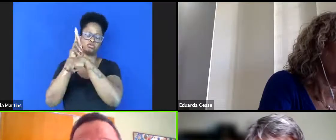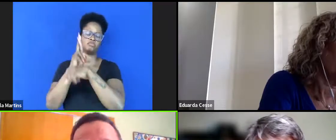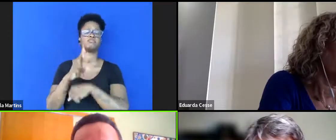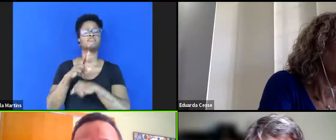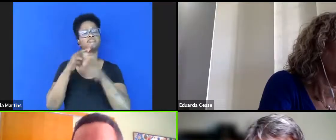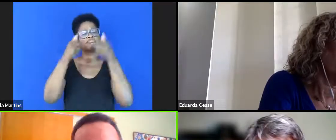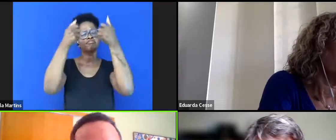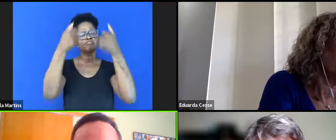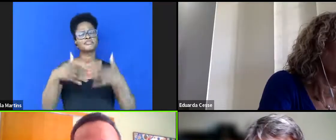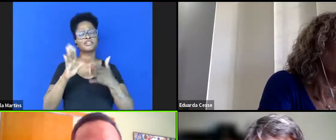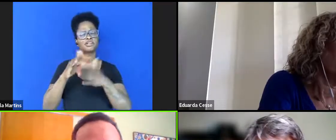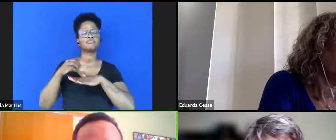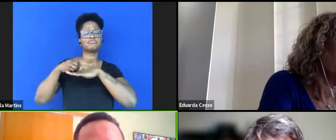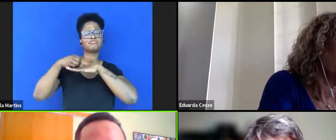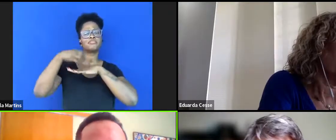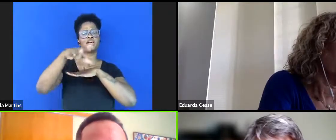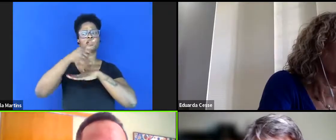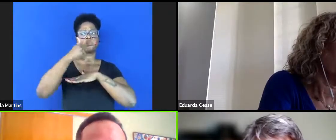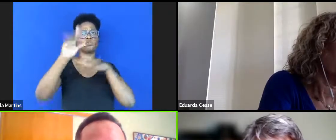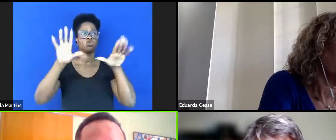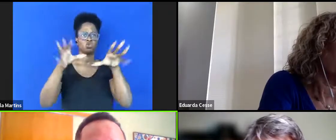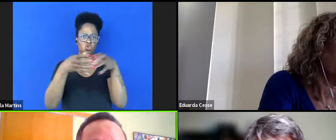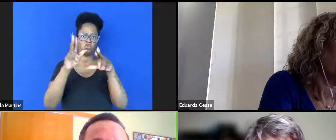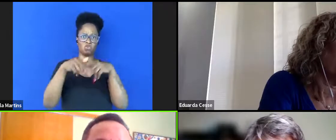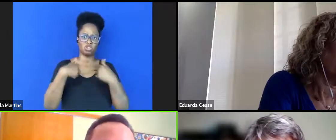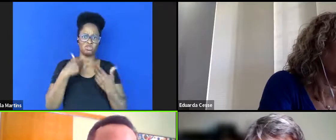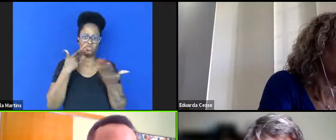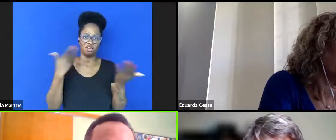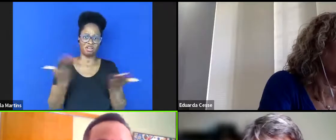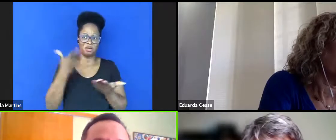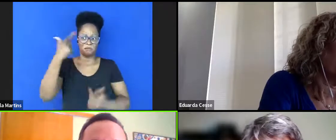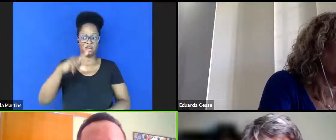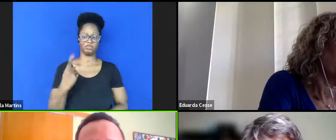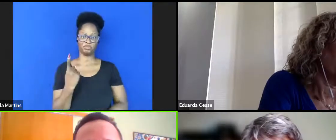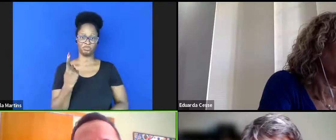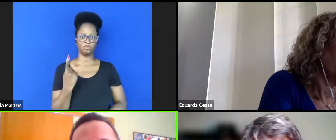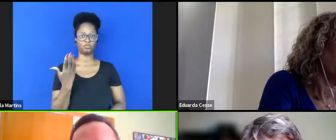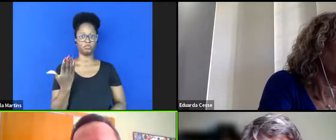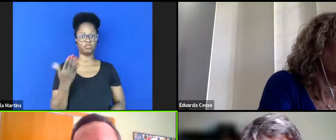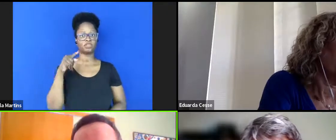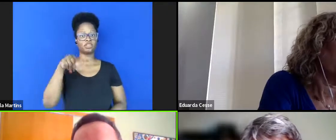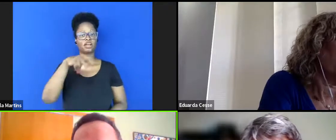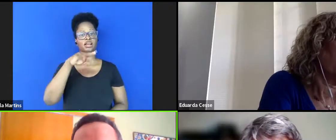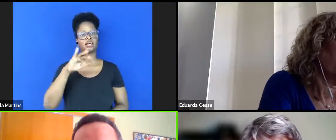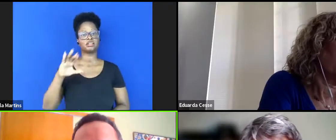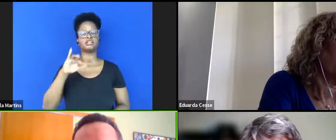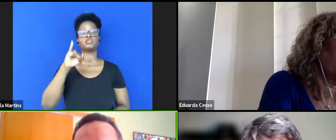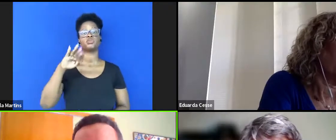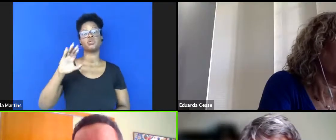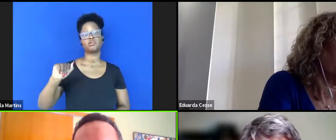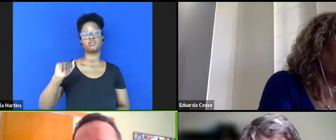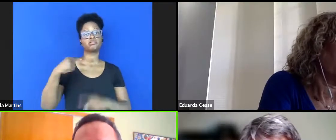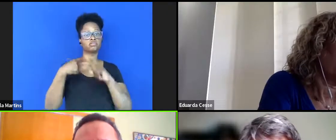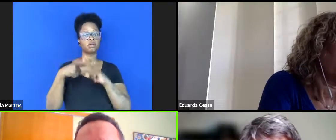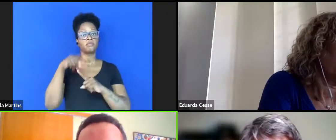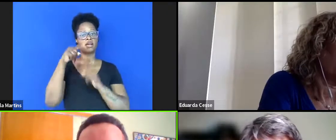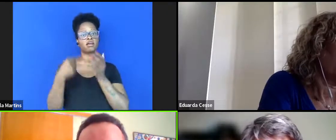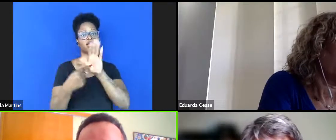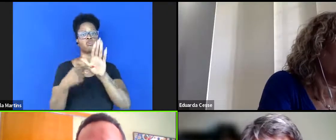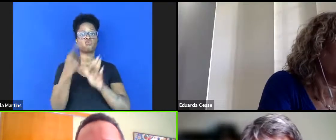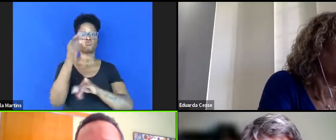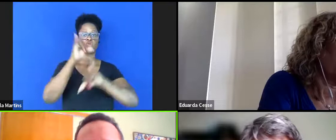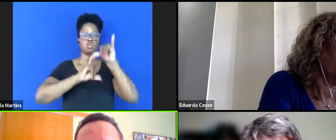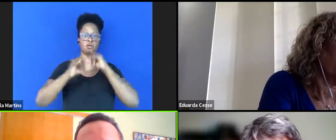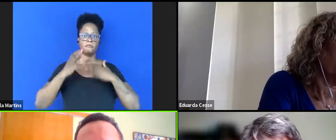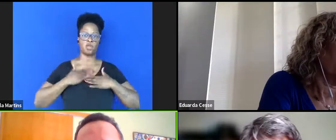ele já mencionou também os outros grupos, né, por isso só que eu mencionei mais um, o LNCC, o INCA, e aí mencionar o laboratório, né, o meu